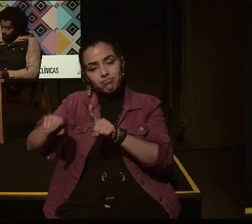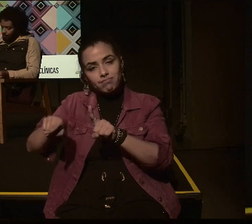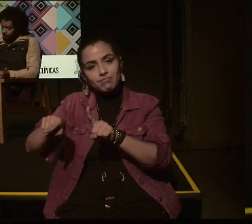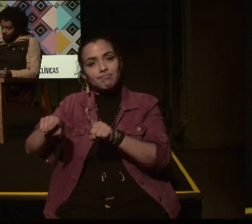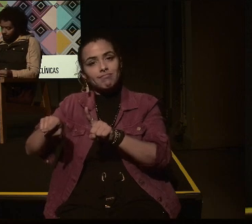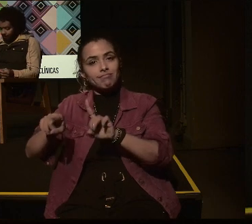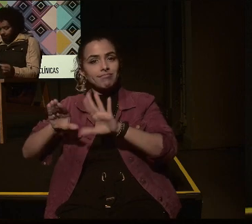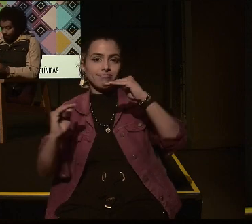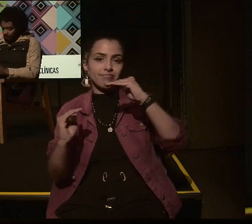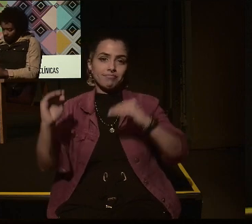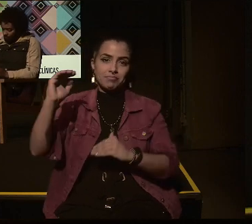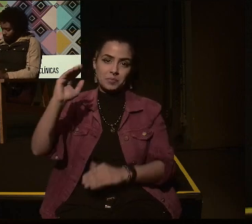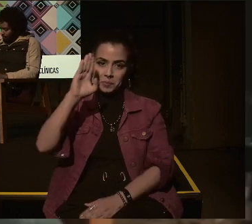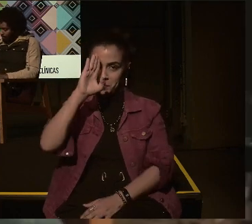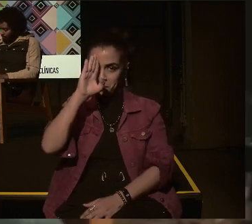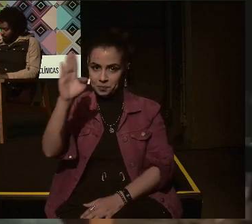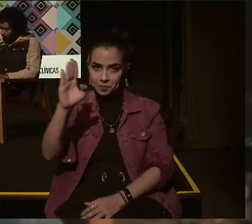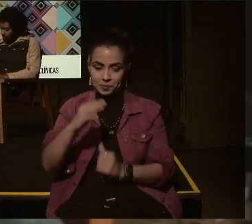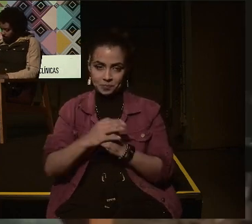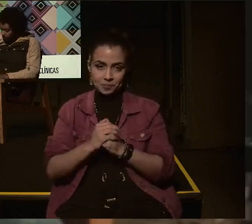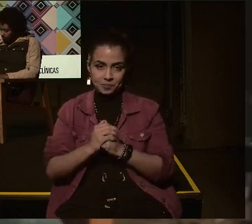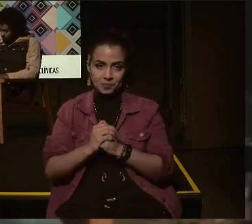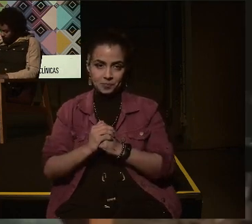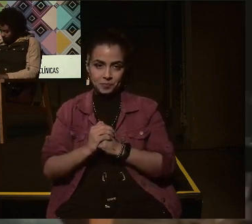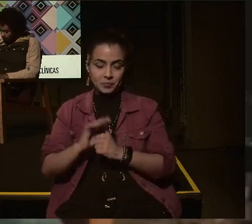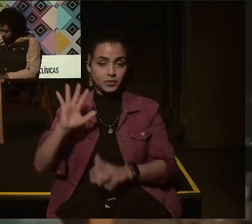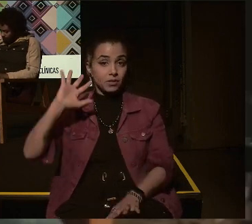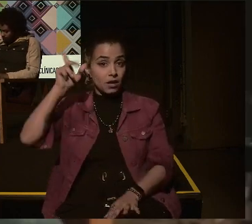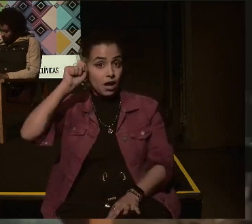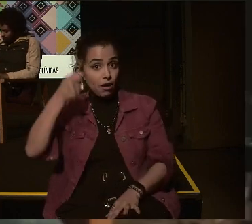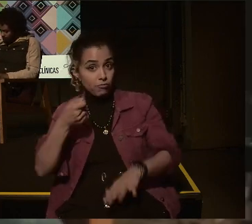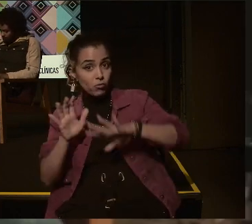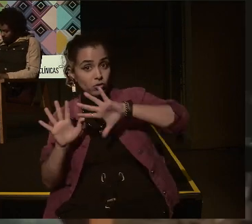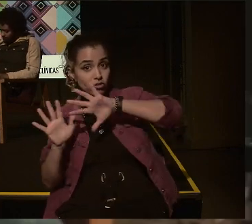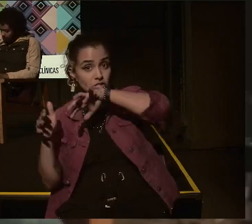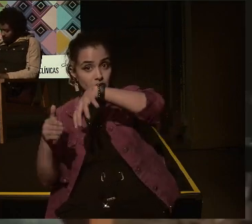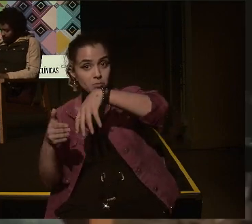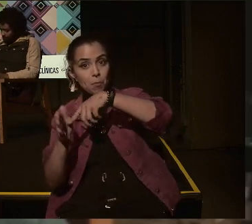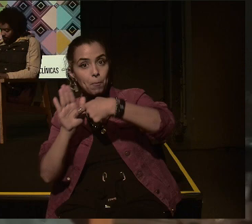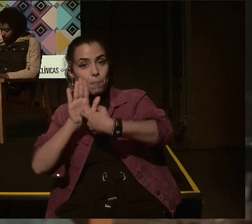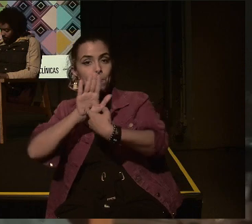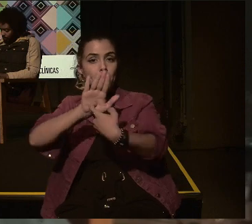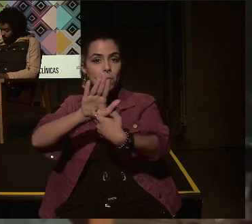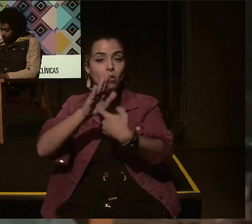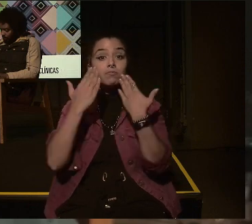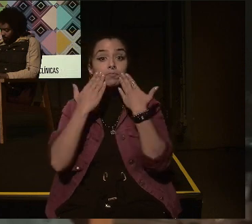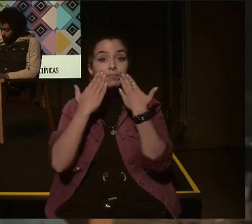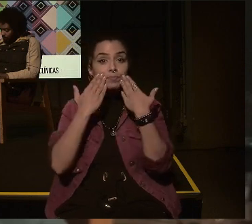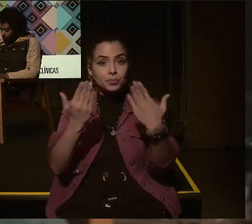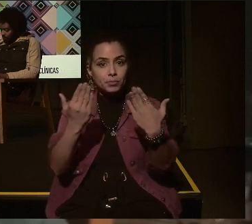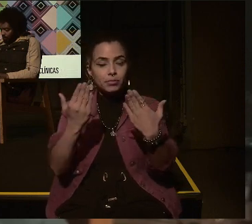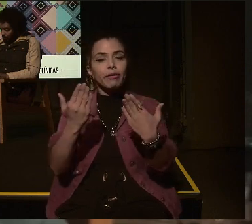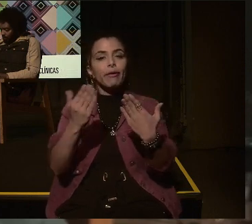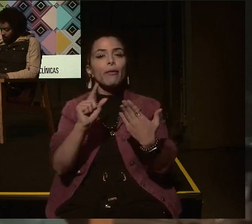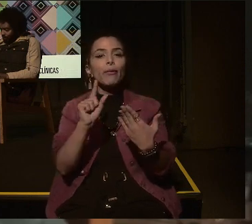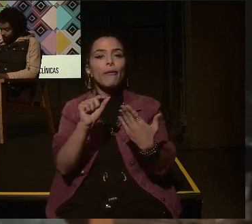O que a afrodiáspora insiste é numa oportunidade